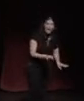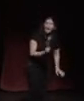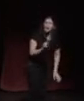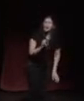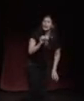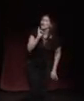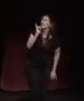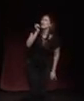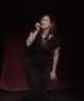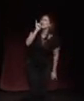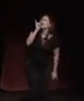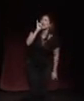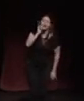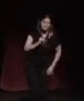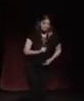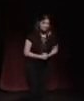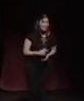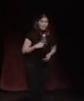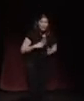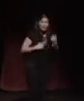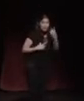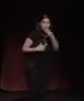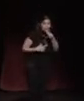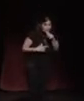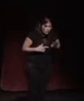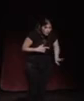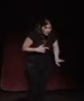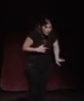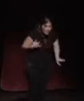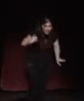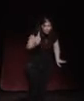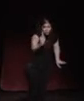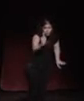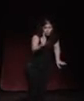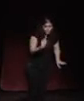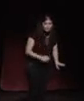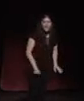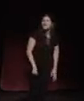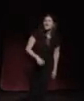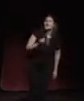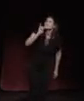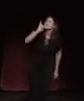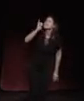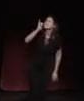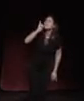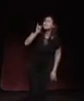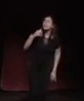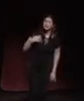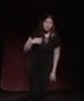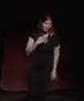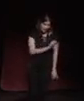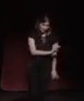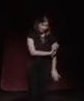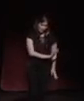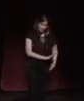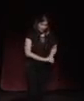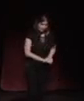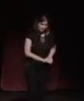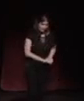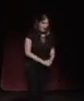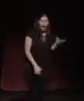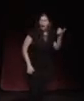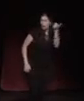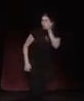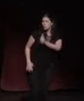ano sentado no chão e ele contava para uma professora que contava a história de uma determinada maneira. E era uma mulher muito enfática.